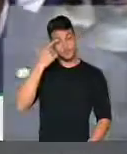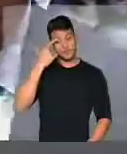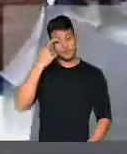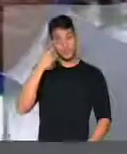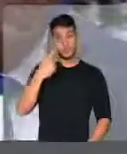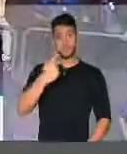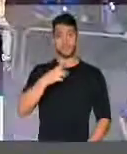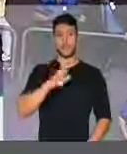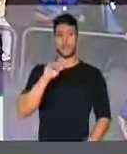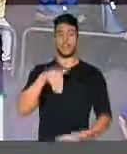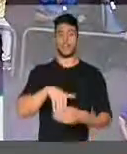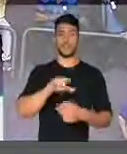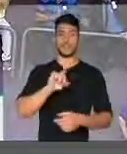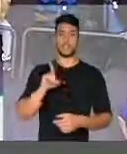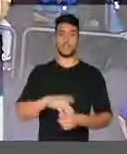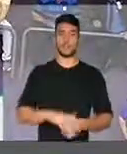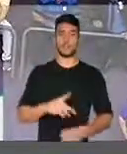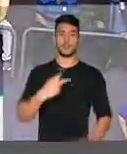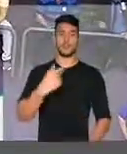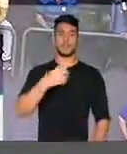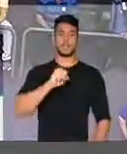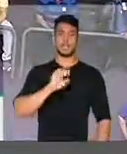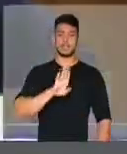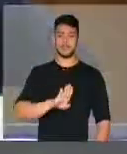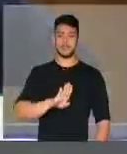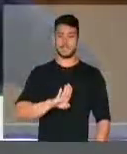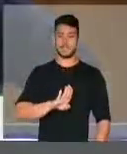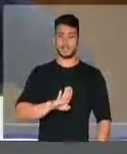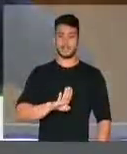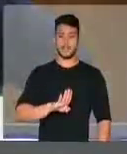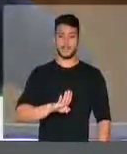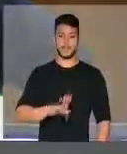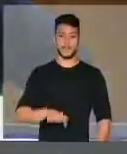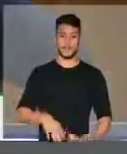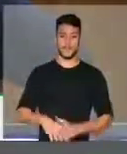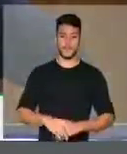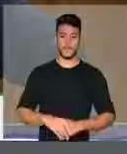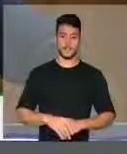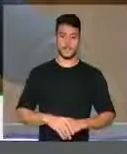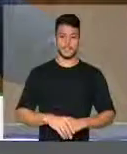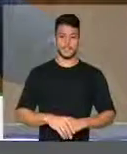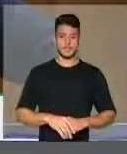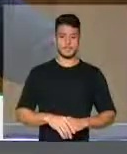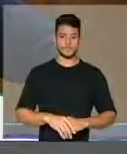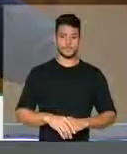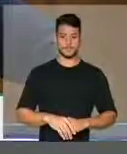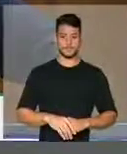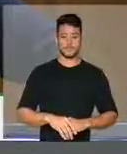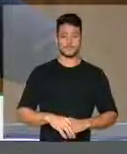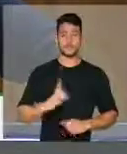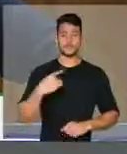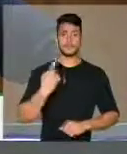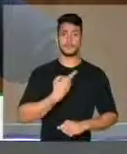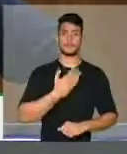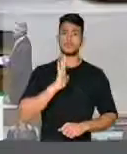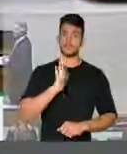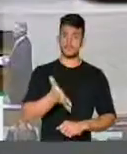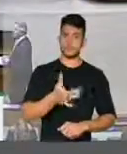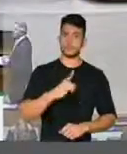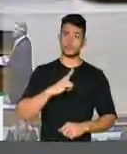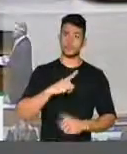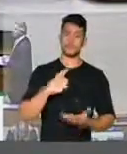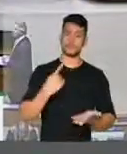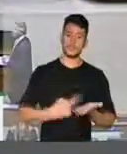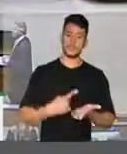obrigado de tal psb-sp o bichinho é num acordo que foi feito e